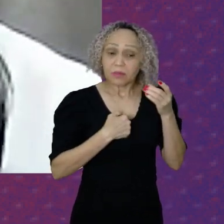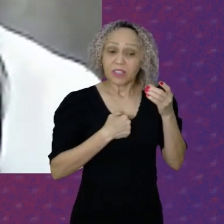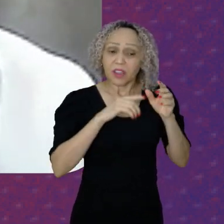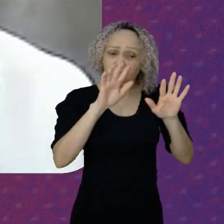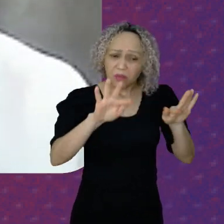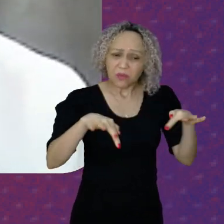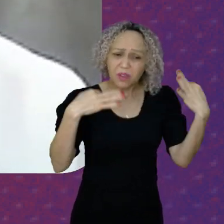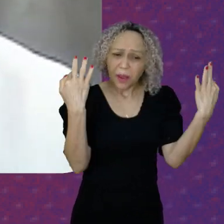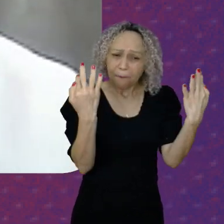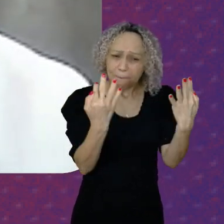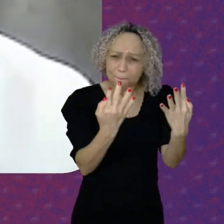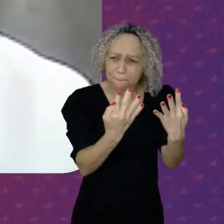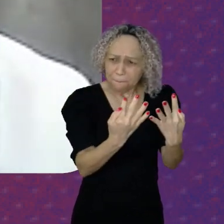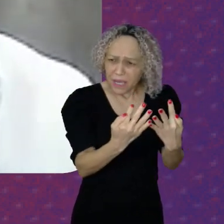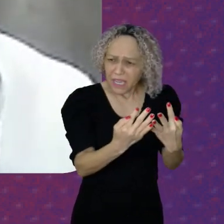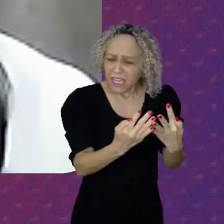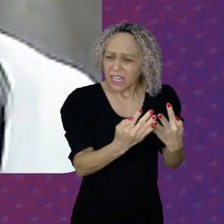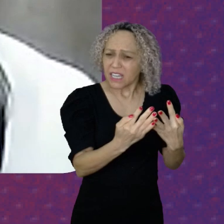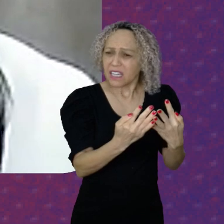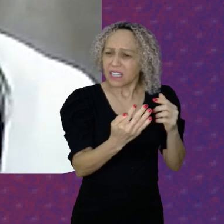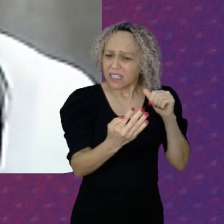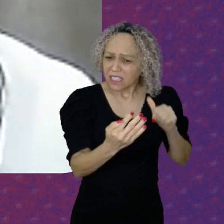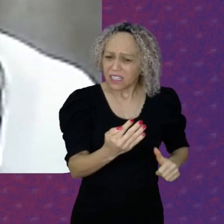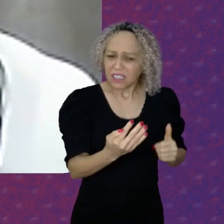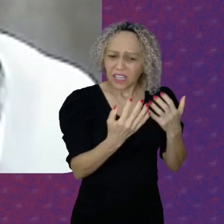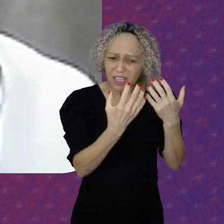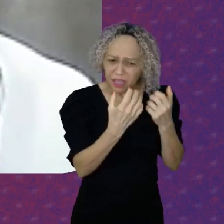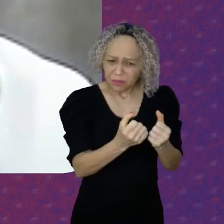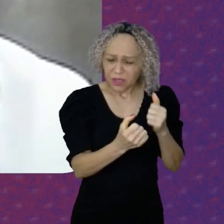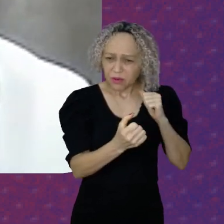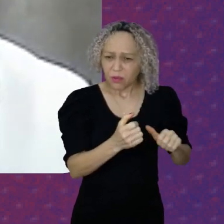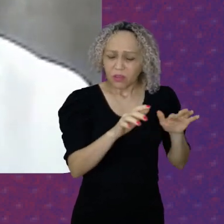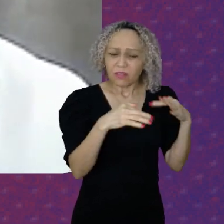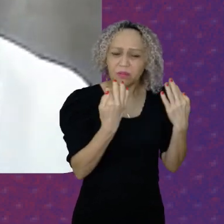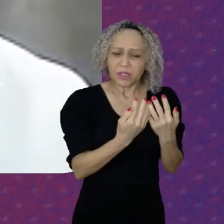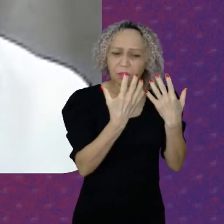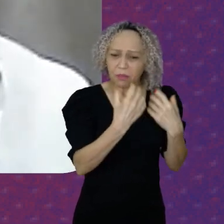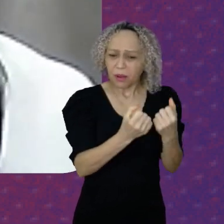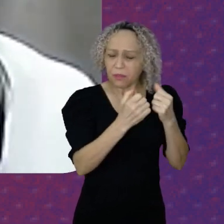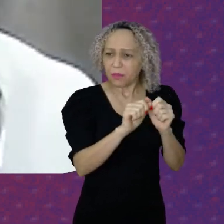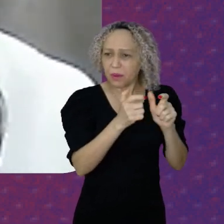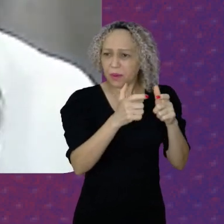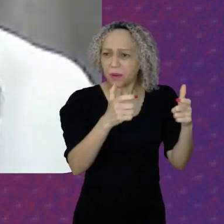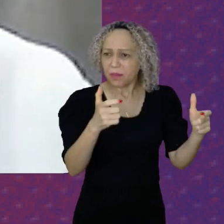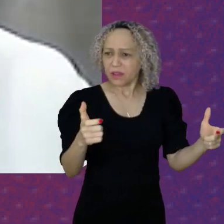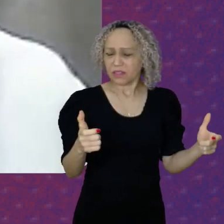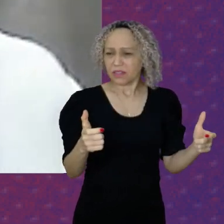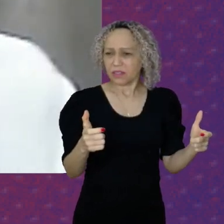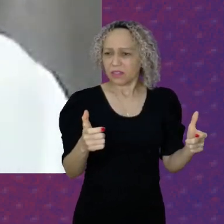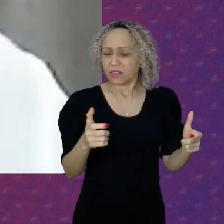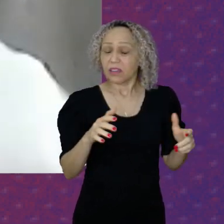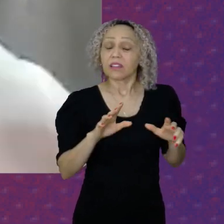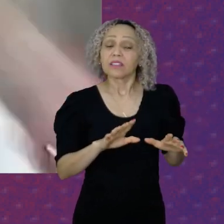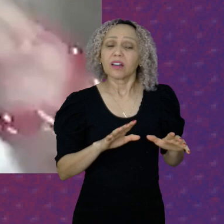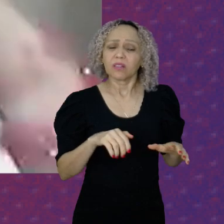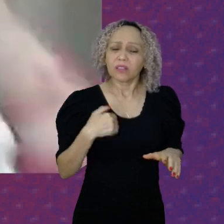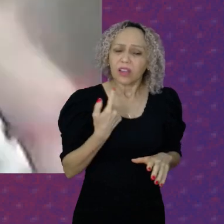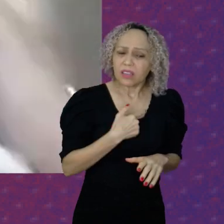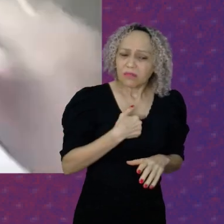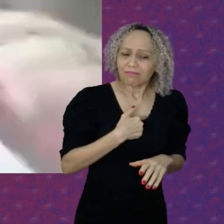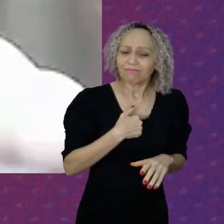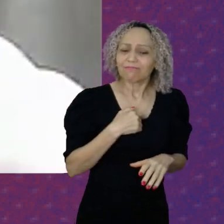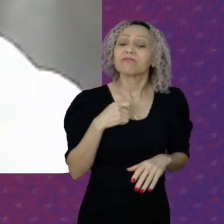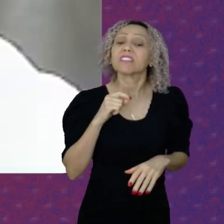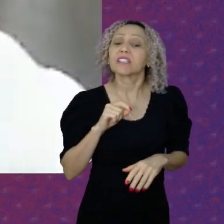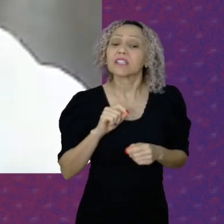beneficiadas, a gente achou pouco ainda que Dilma constituiu o Buscativa. O que foi Buscativa? Foi os